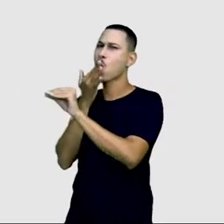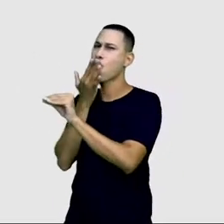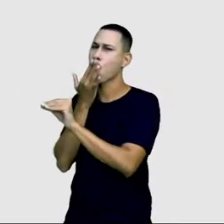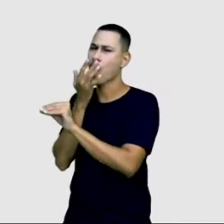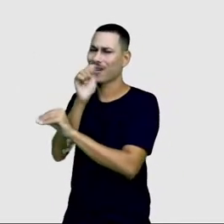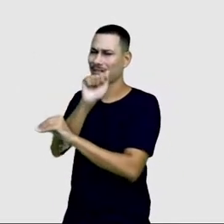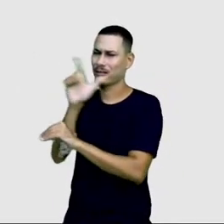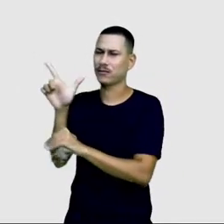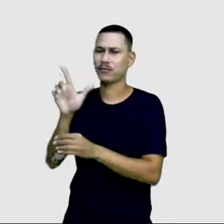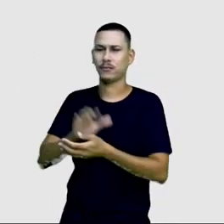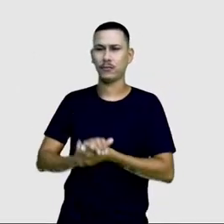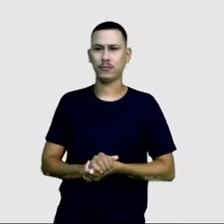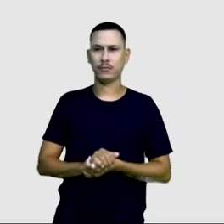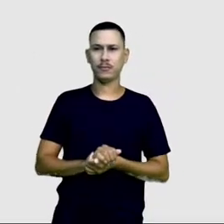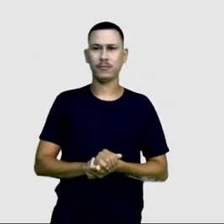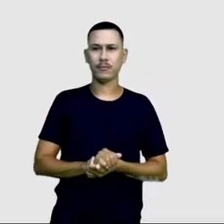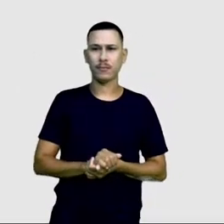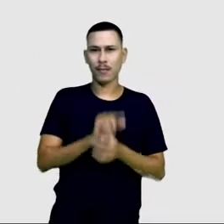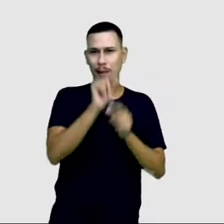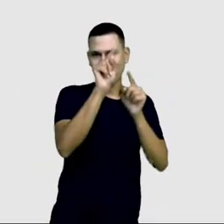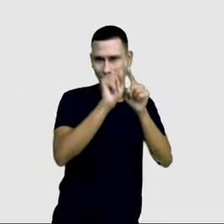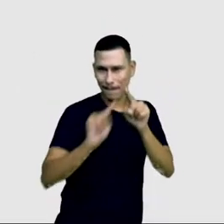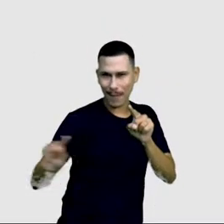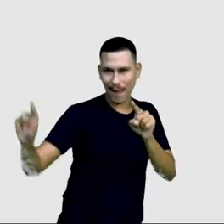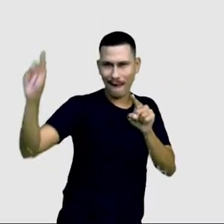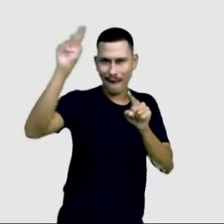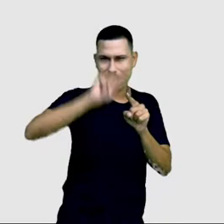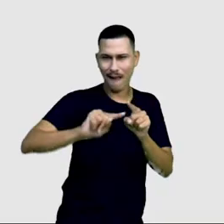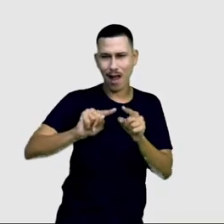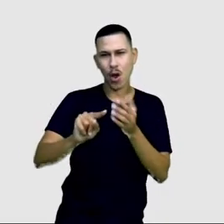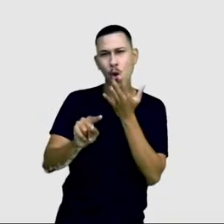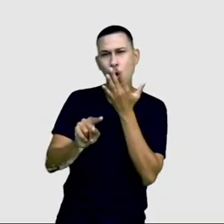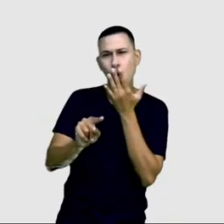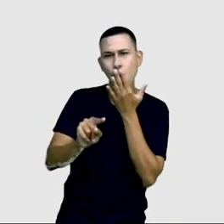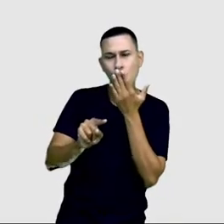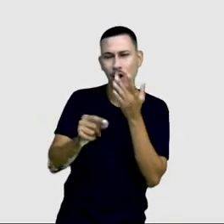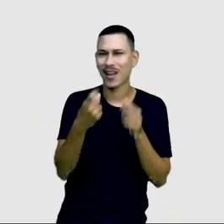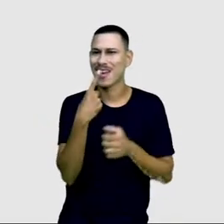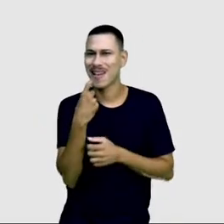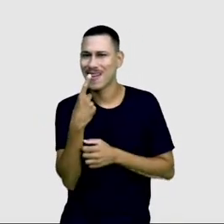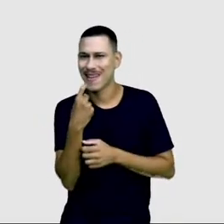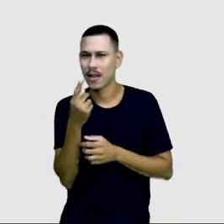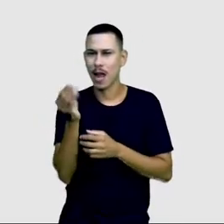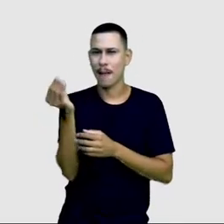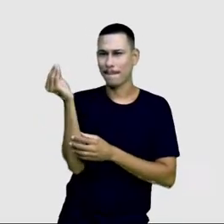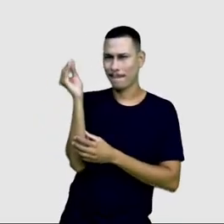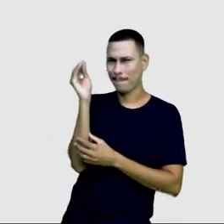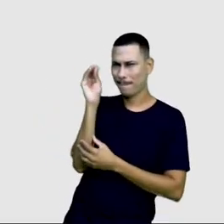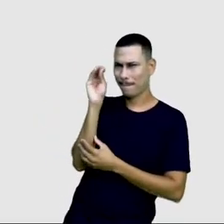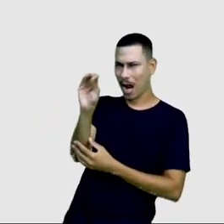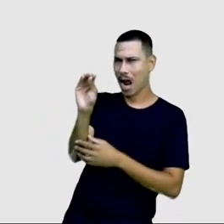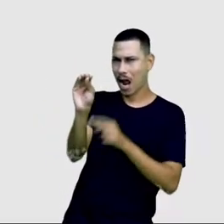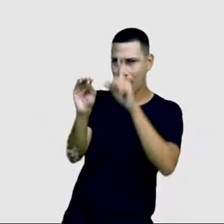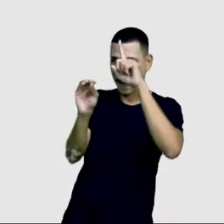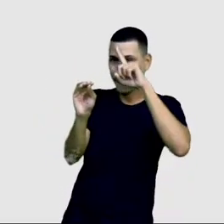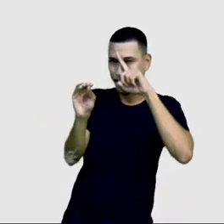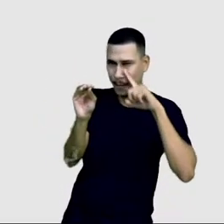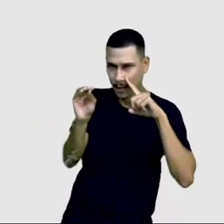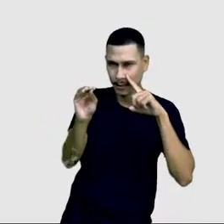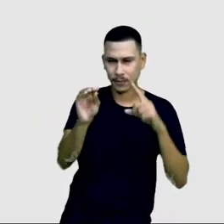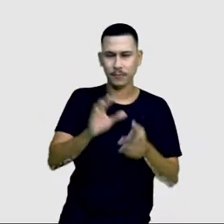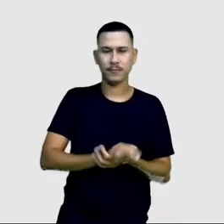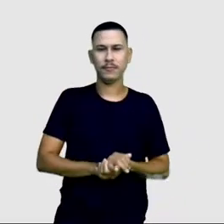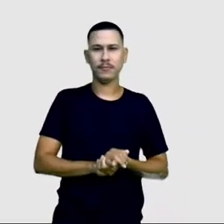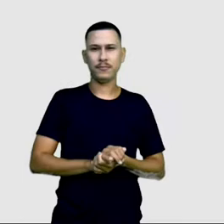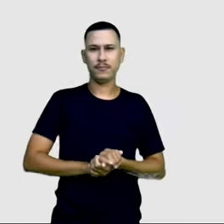azul. Onde eu tinha uma borda na cor vermelha, eu preenchi com amarelo. Já